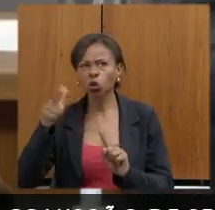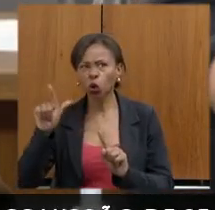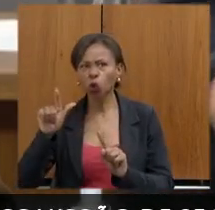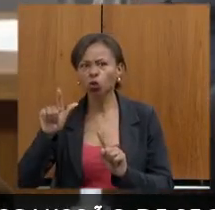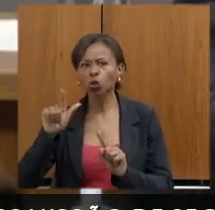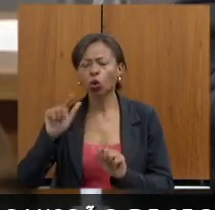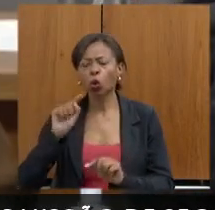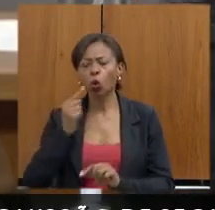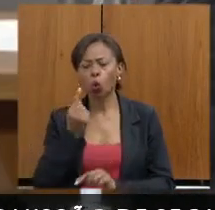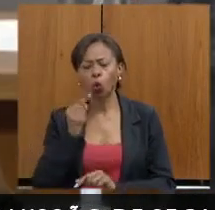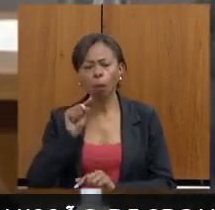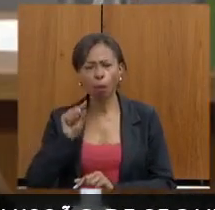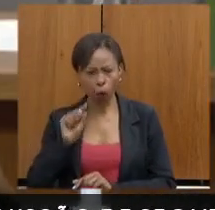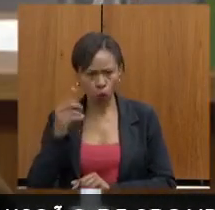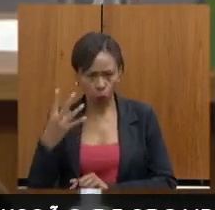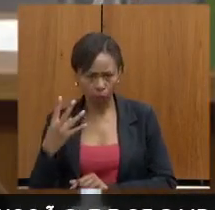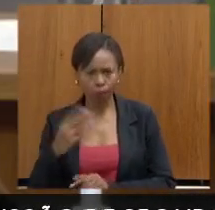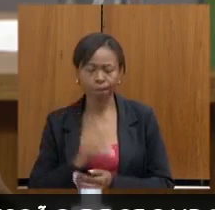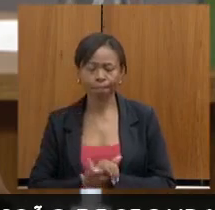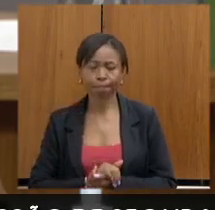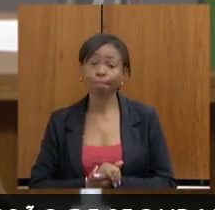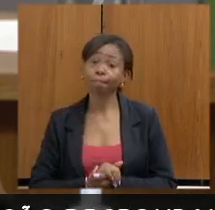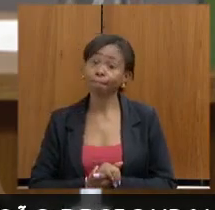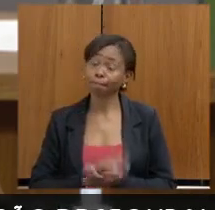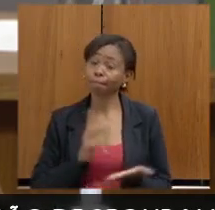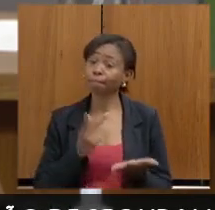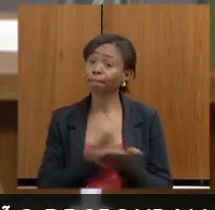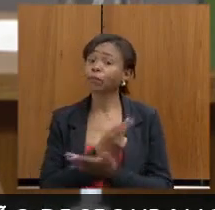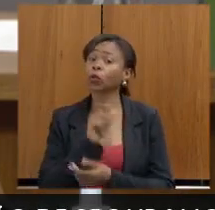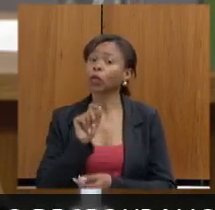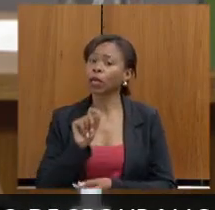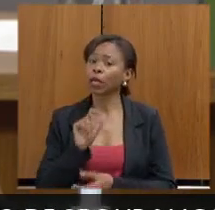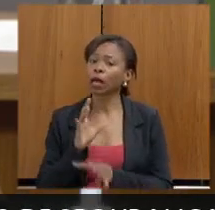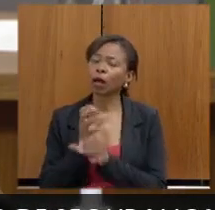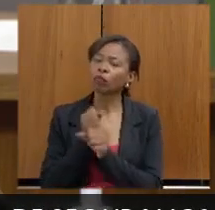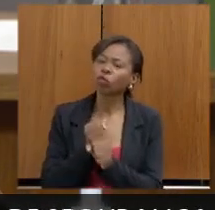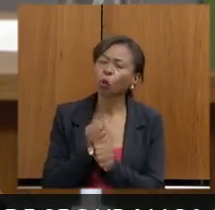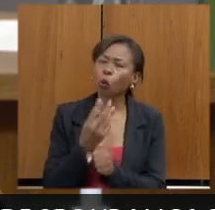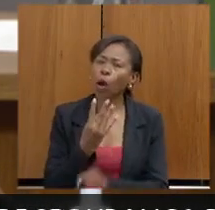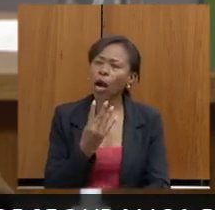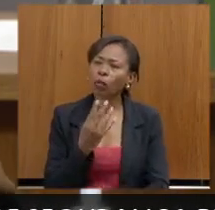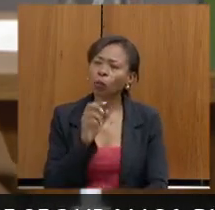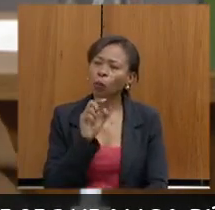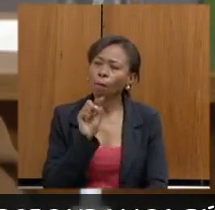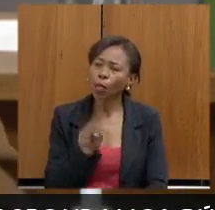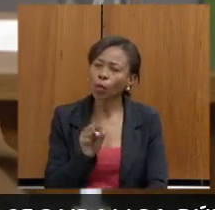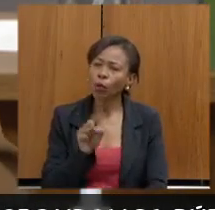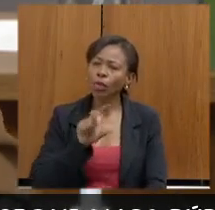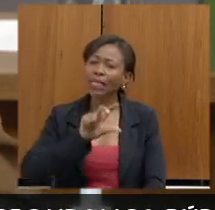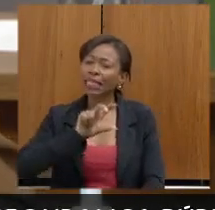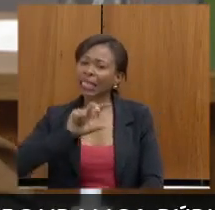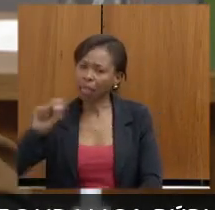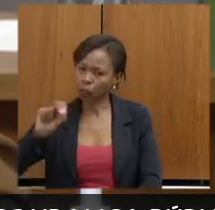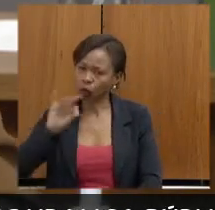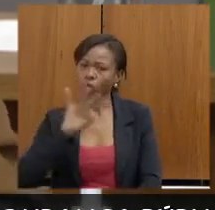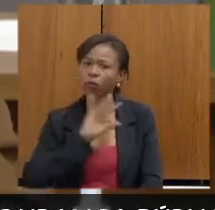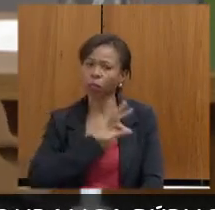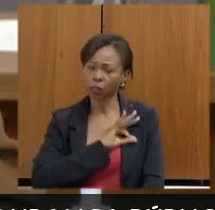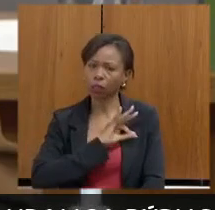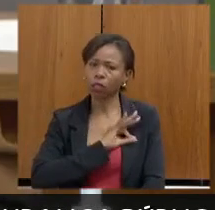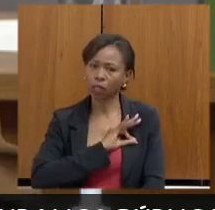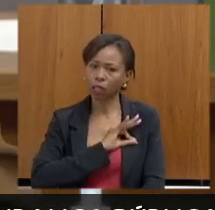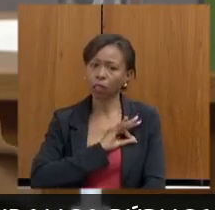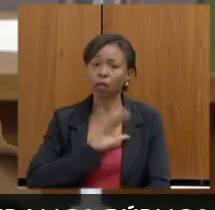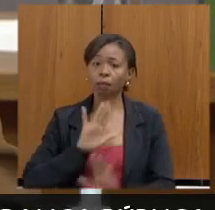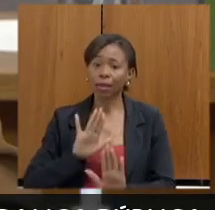1.4 o que que acontece Então vamos falar em torno de 4.500 militares eu tenho uma média de saída